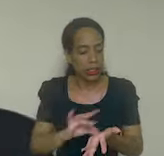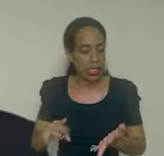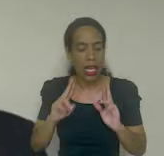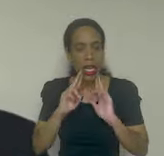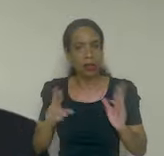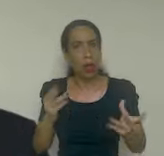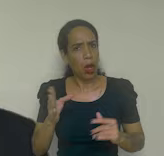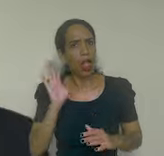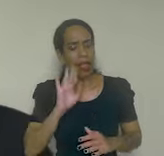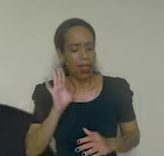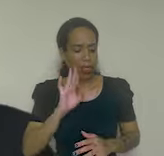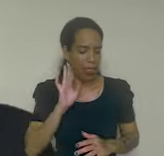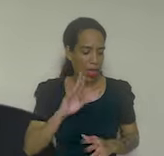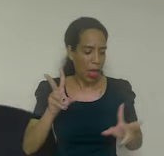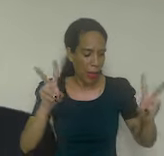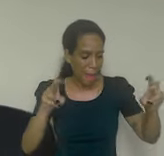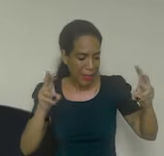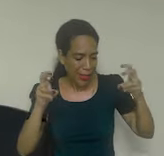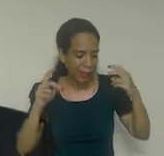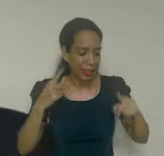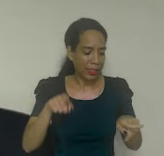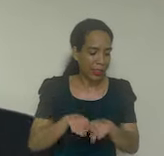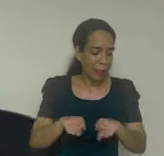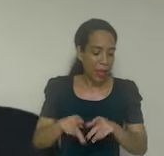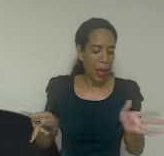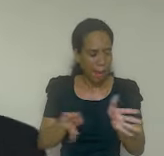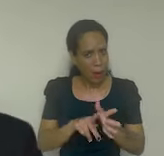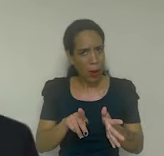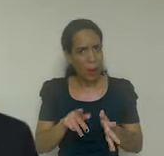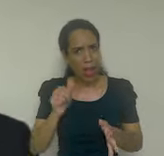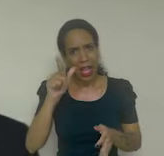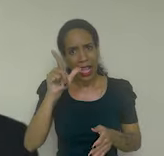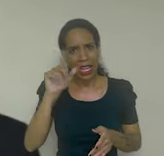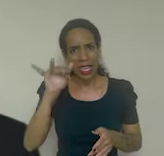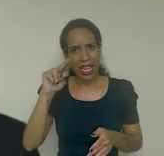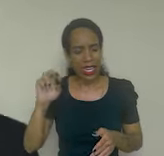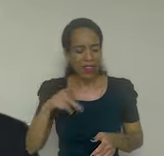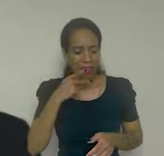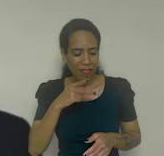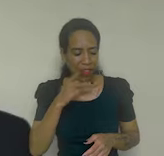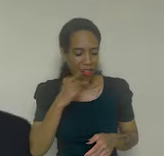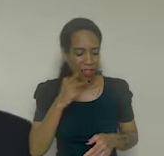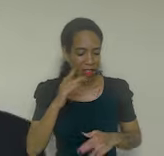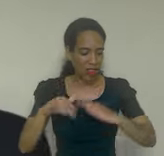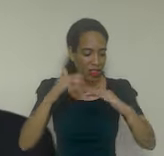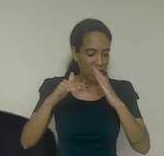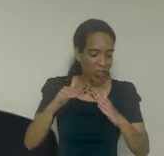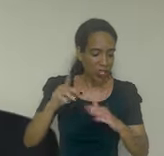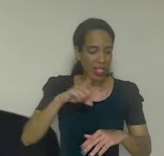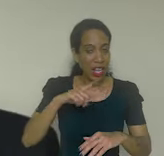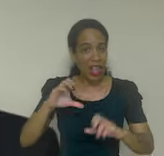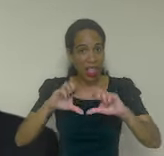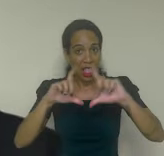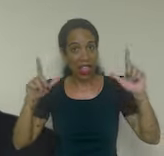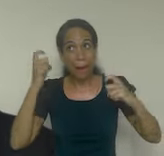o resultado ficou muito legal. Assim. E eu percebi também que, como a própria Aline e você, Bianca, ressaltaram, né, para além da doutrina